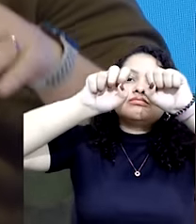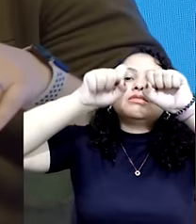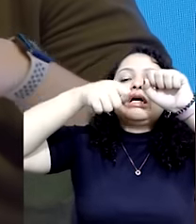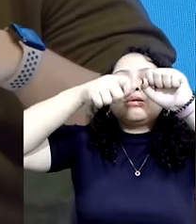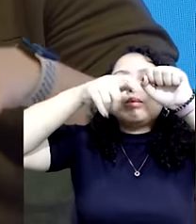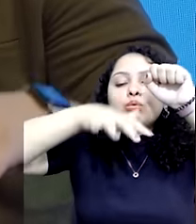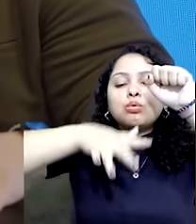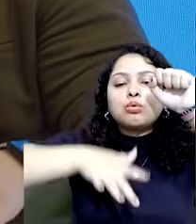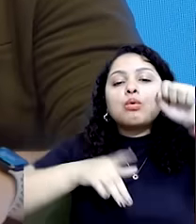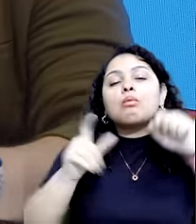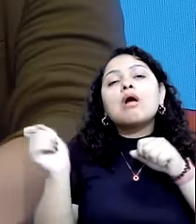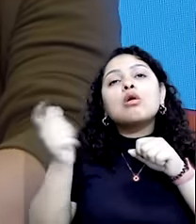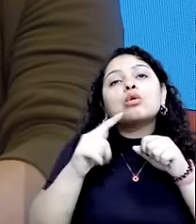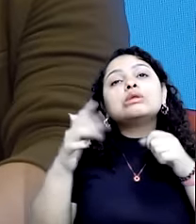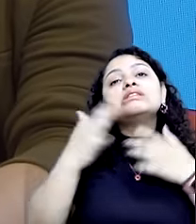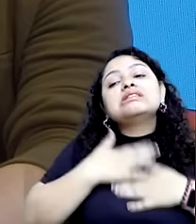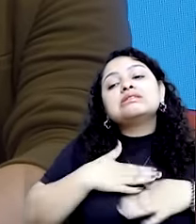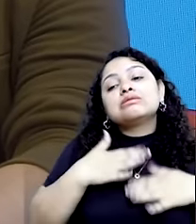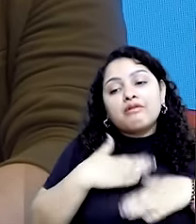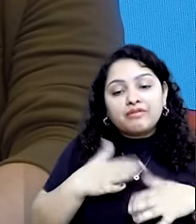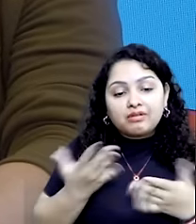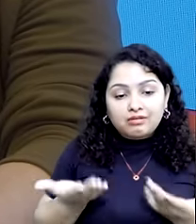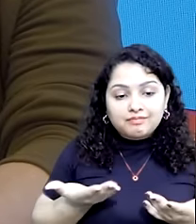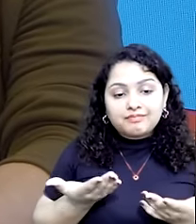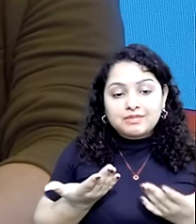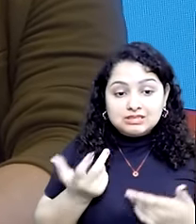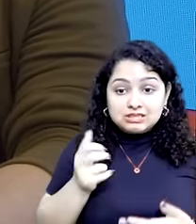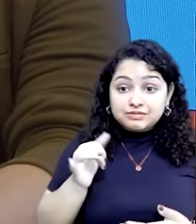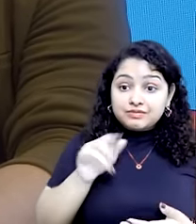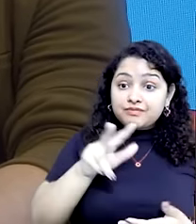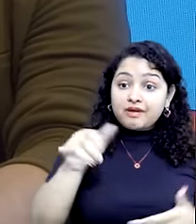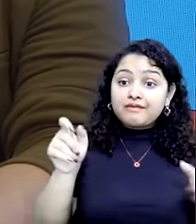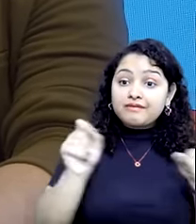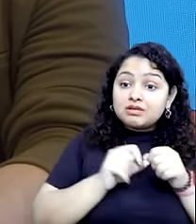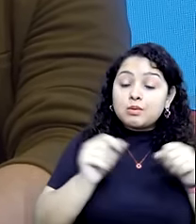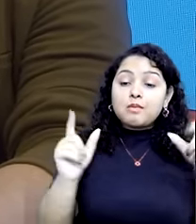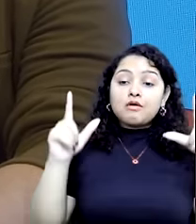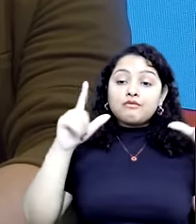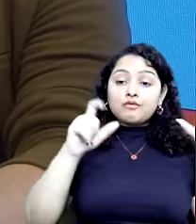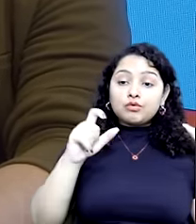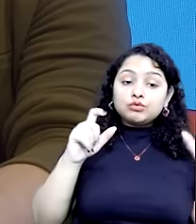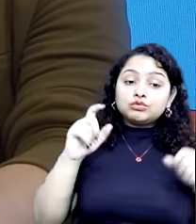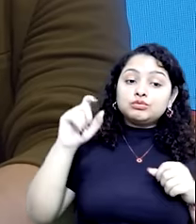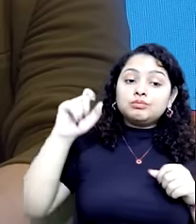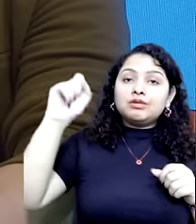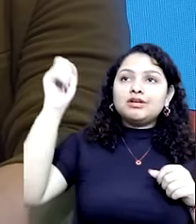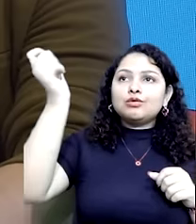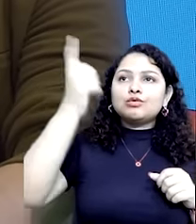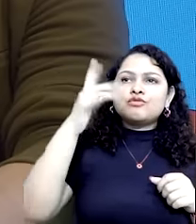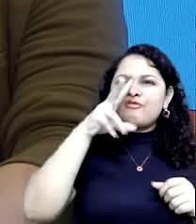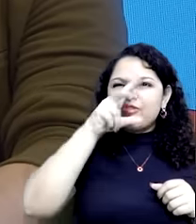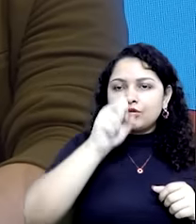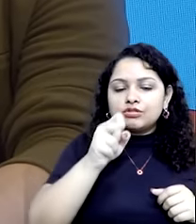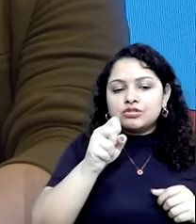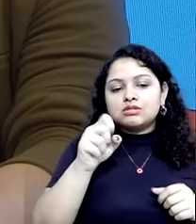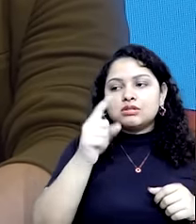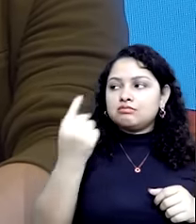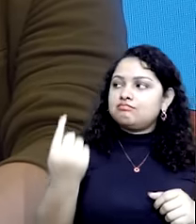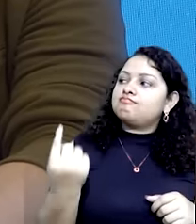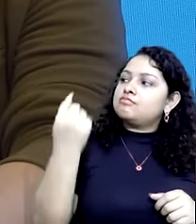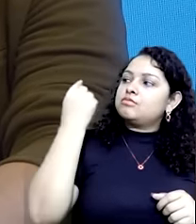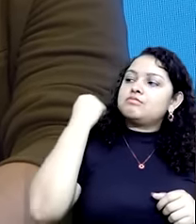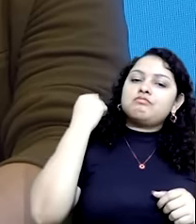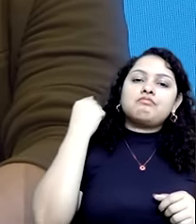uma luz mais uniforme mais suave Quando você vai fazer uma foto de repente que tá com uma iluminação mais forte Então você cria uma sombra mais dura